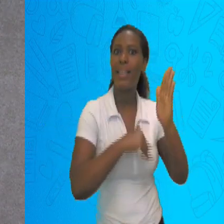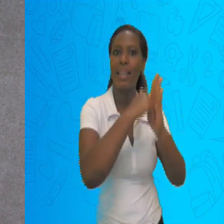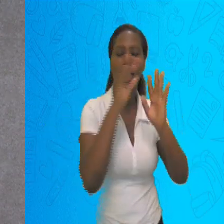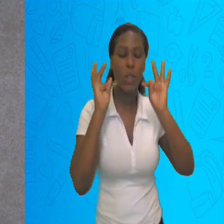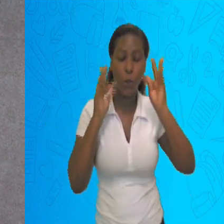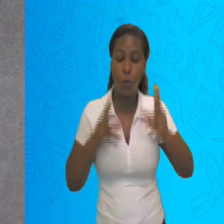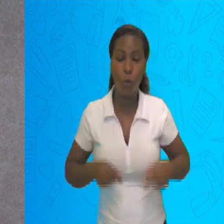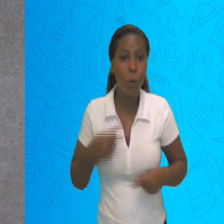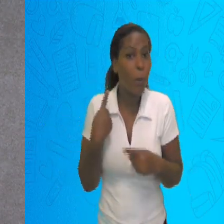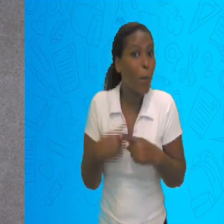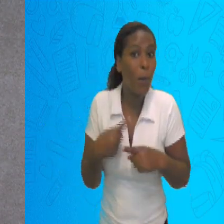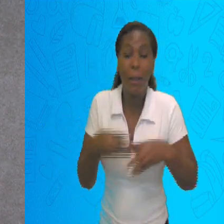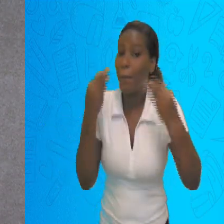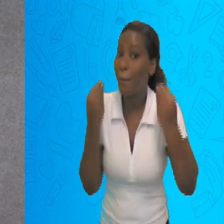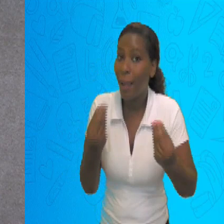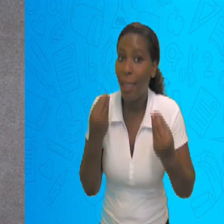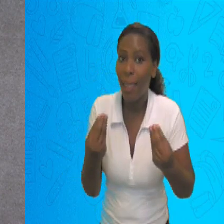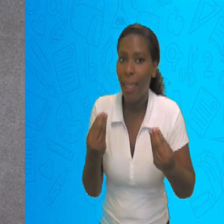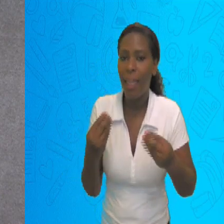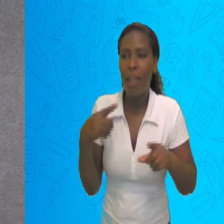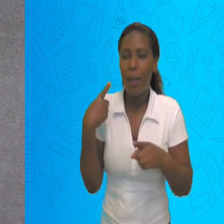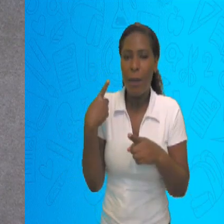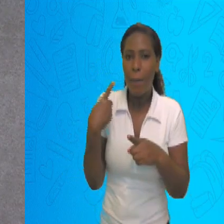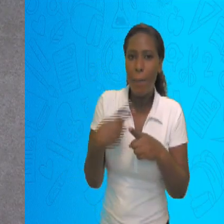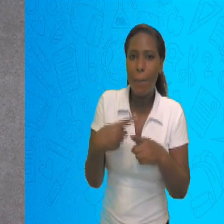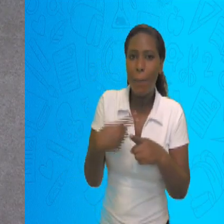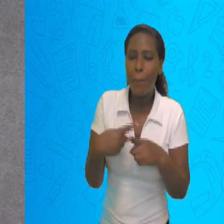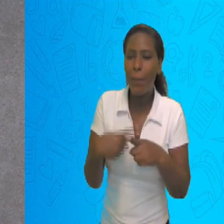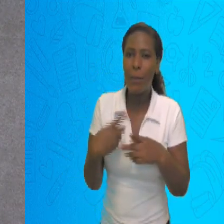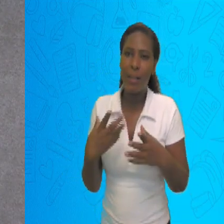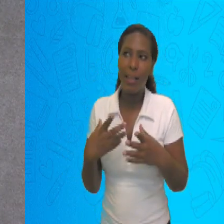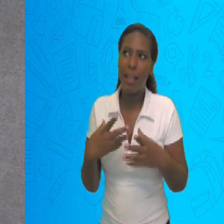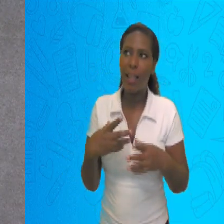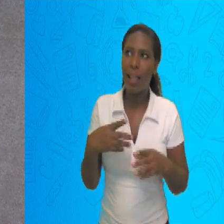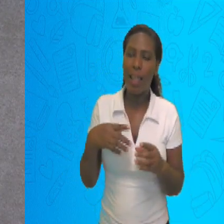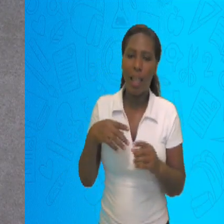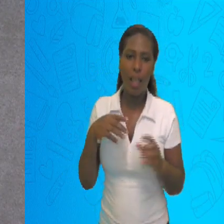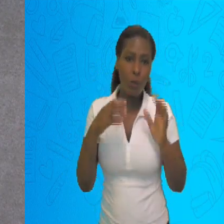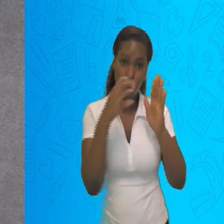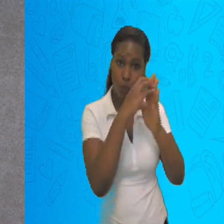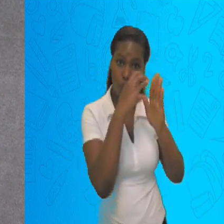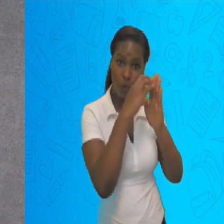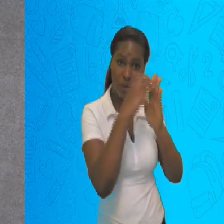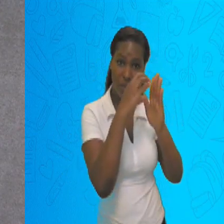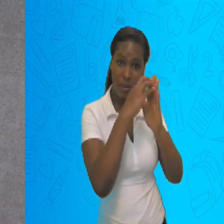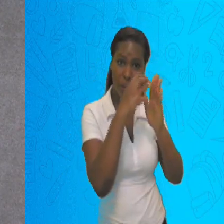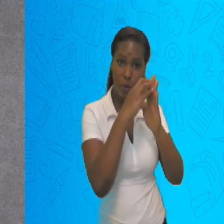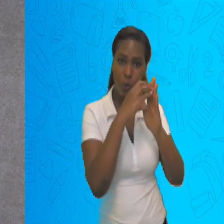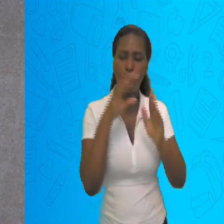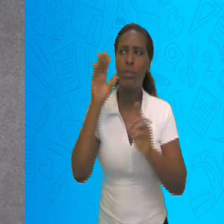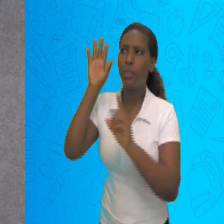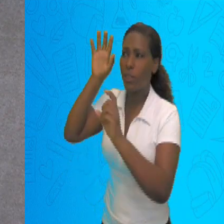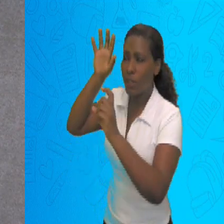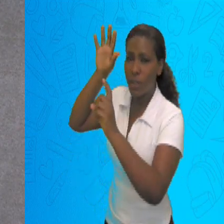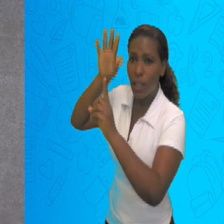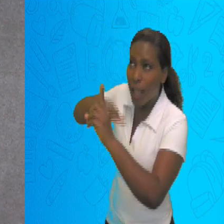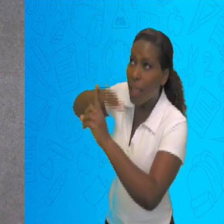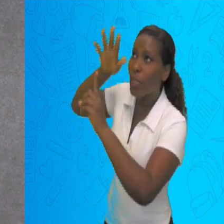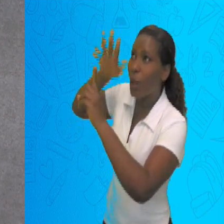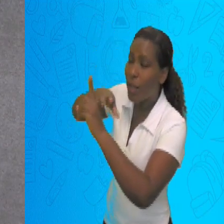religiosa indígena. Algumas danças de rituais xamânicos, liderados pelos